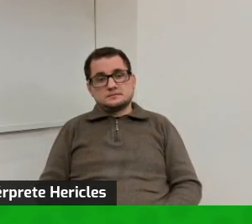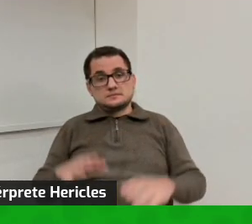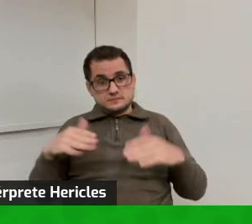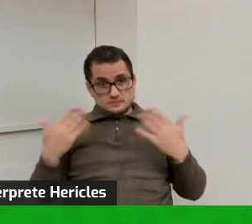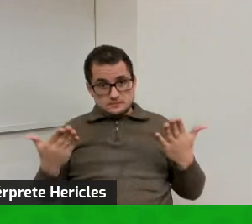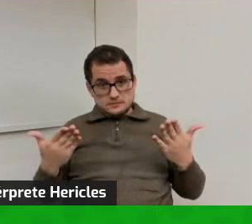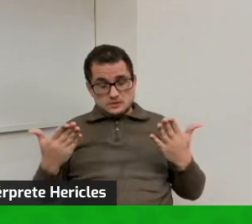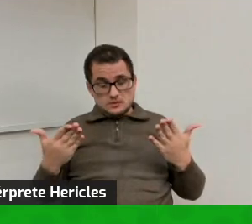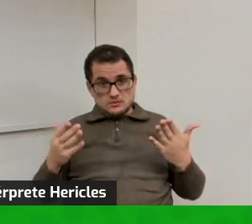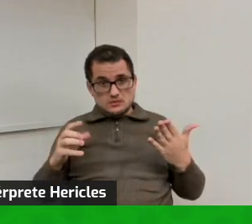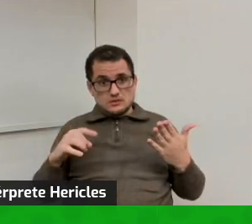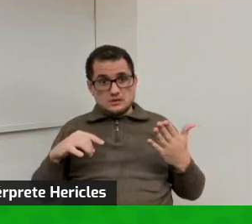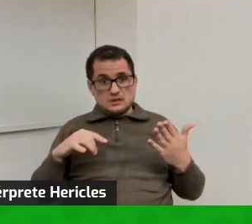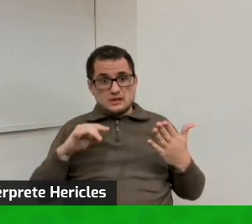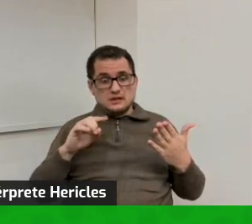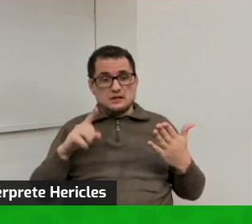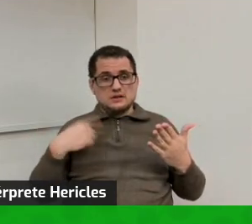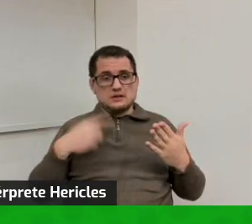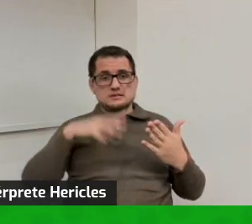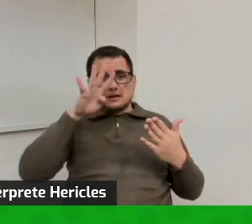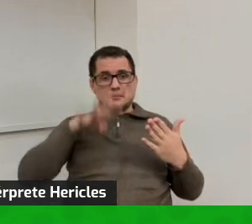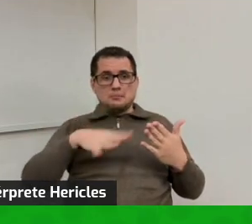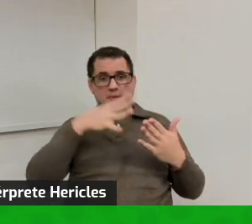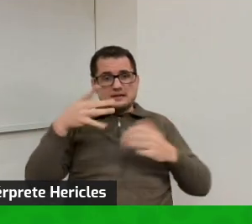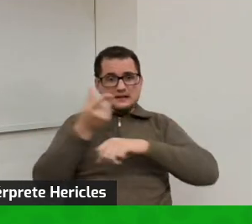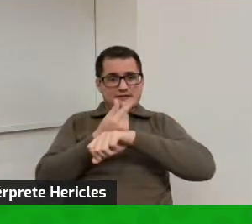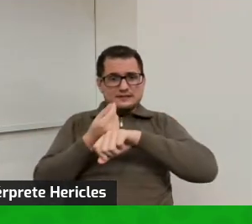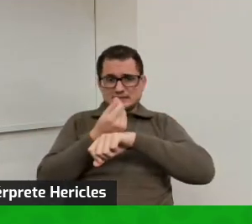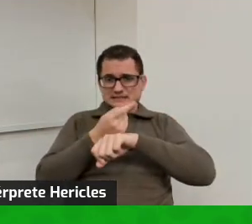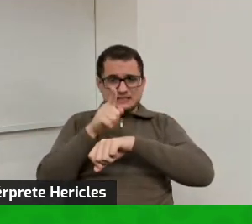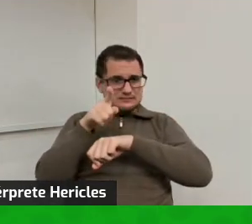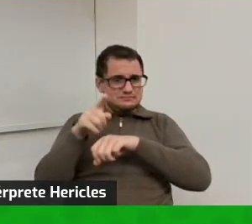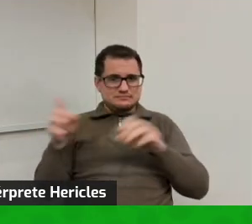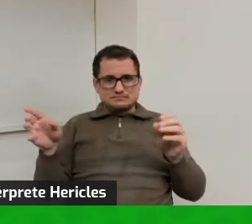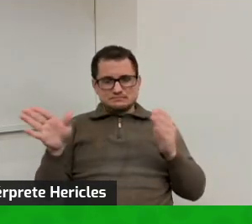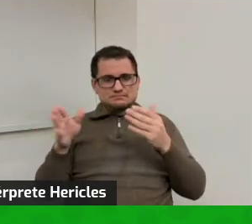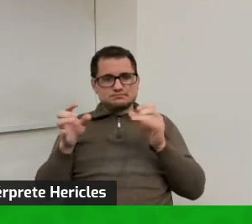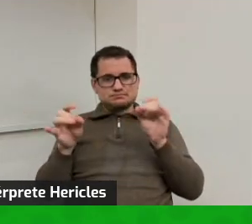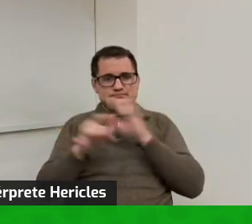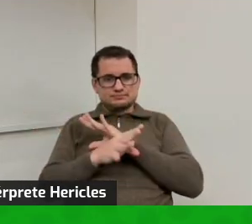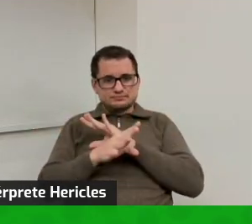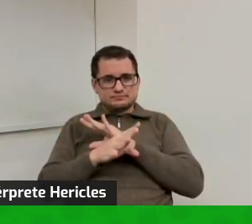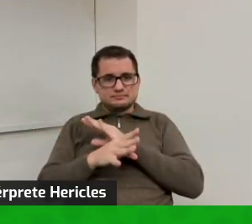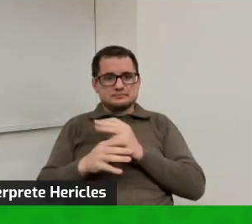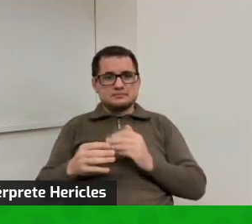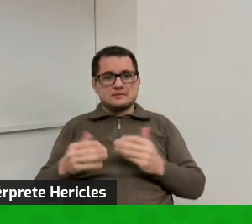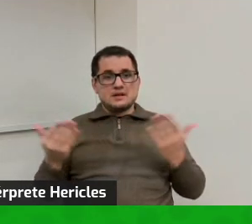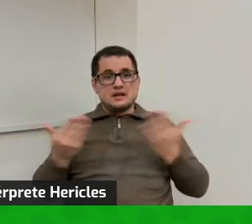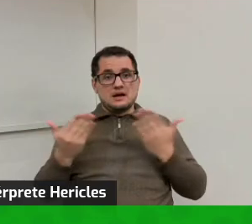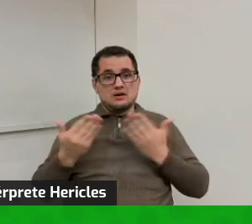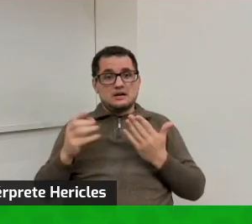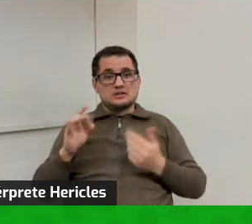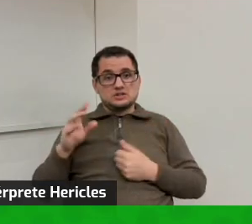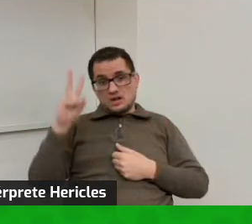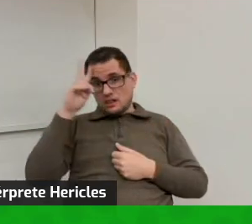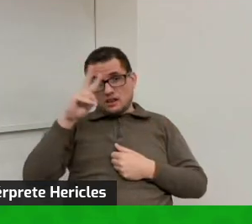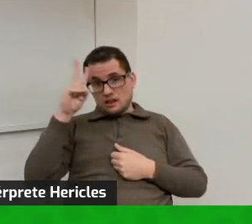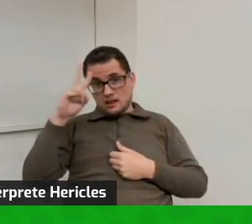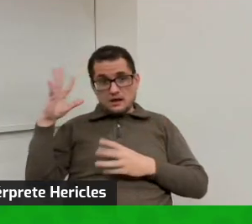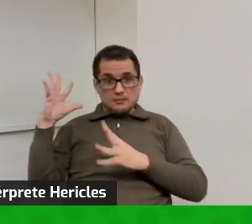nossa apresentação da parte da planilha financeira é isso. Agora vamos lá para o nosso recapitulando.